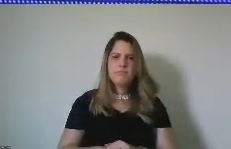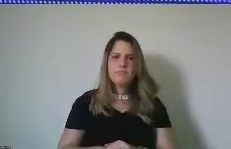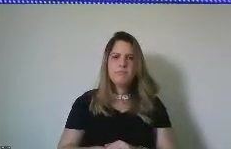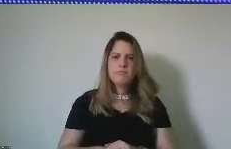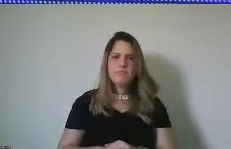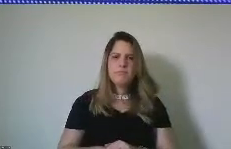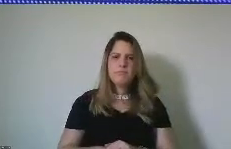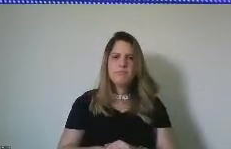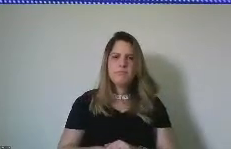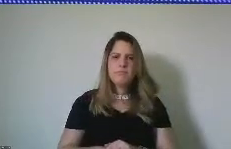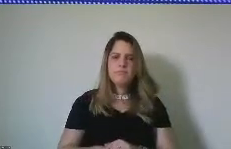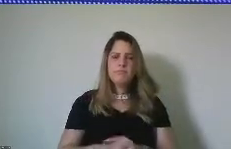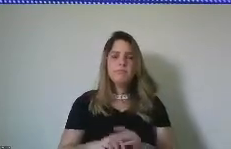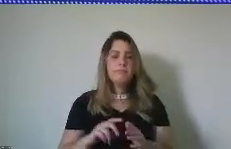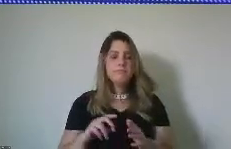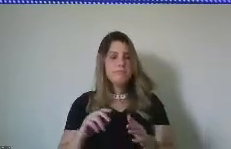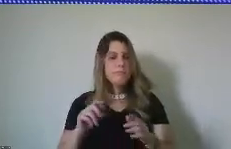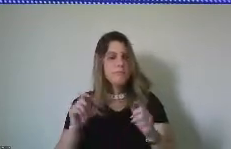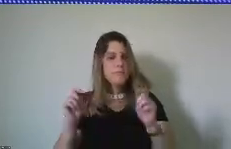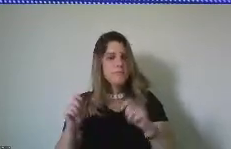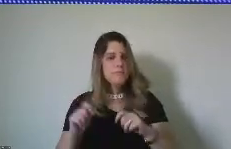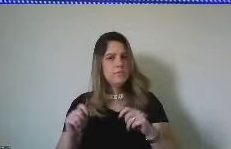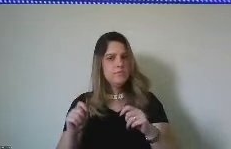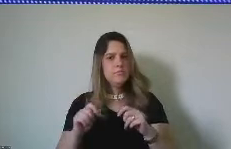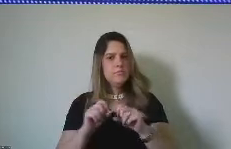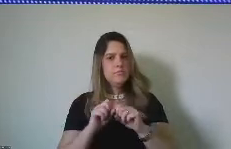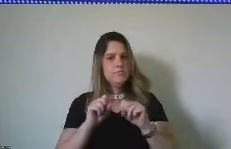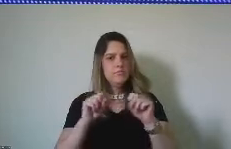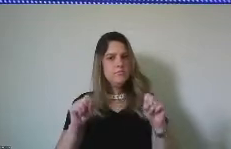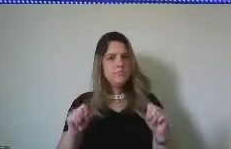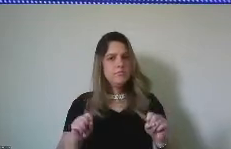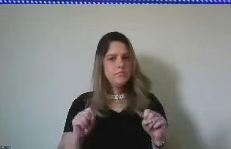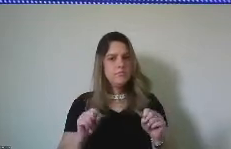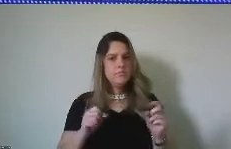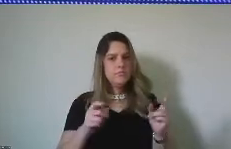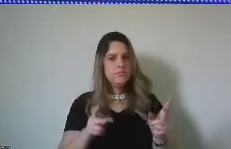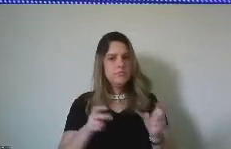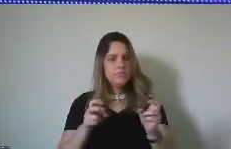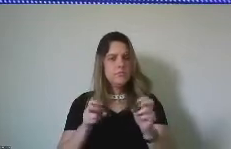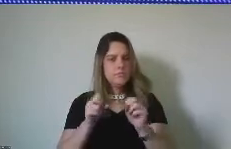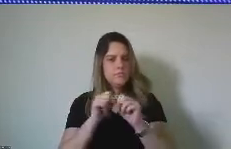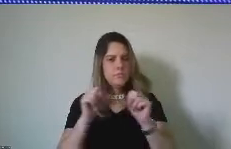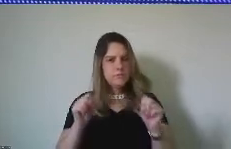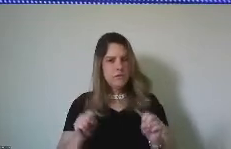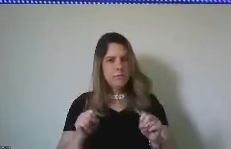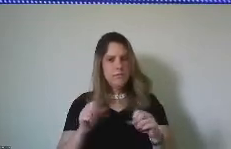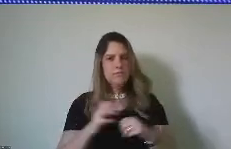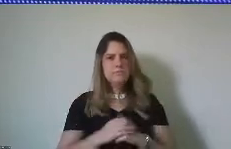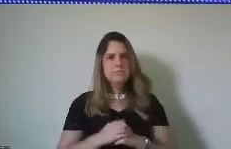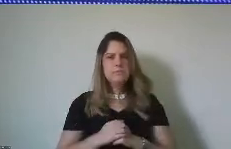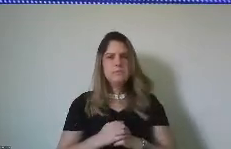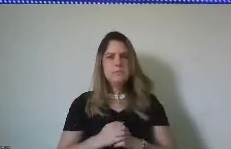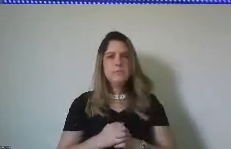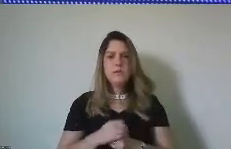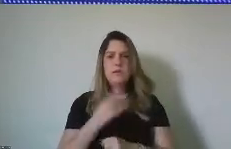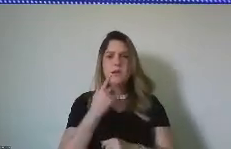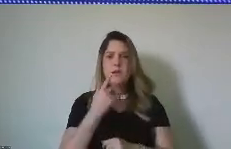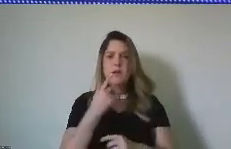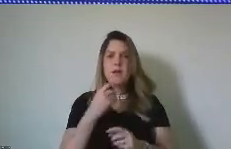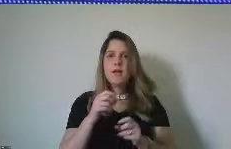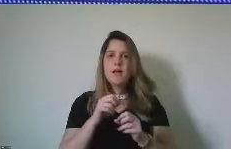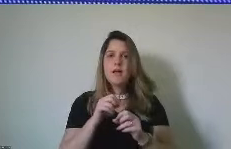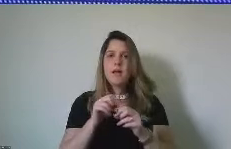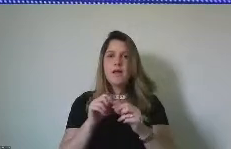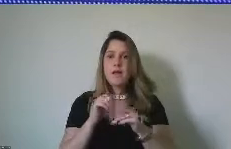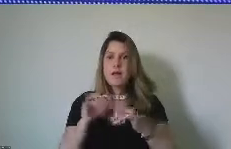e pago pela disponibilidade do sistema e não pelo uso do sistema setor transmissão não tinha inadimplência